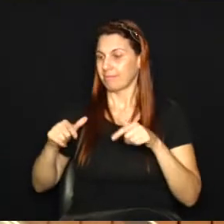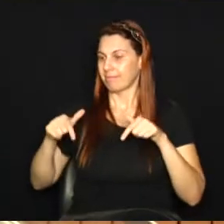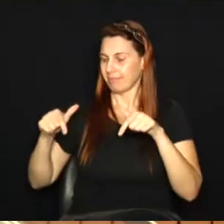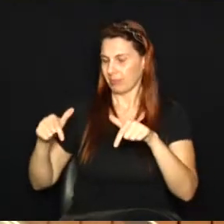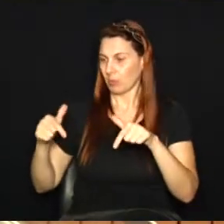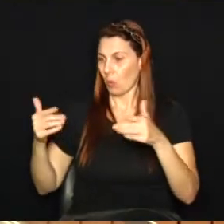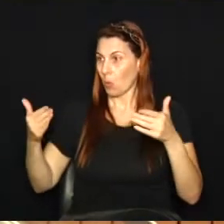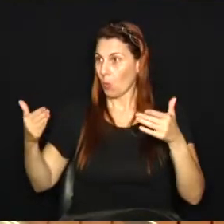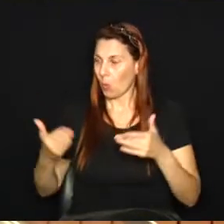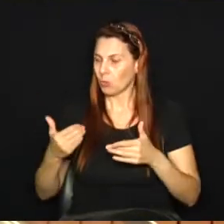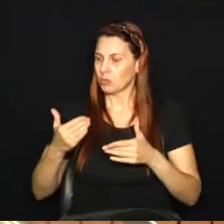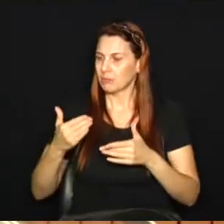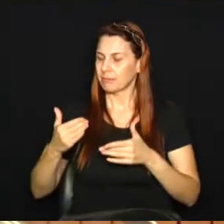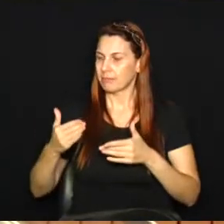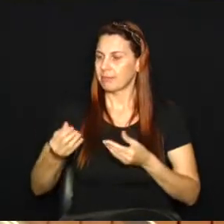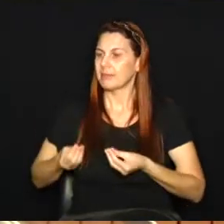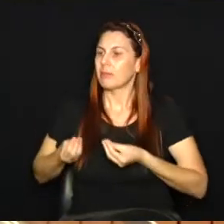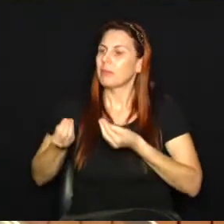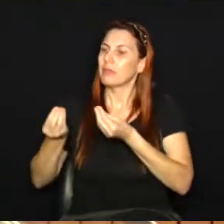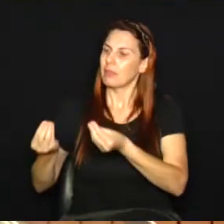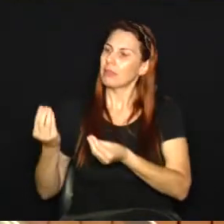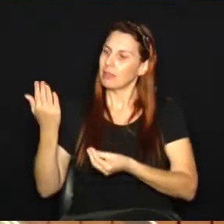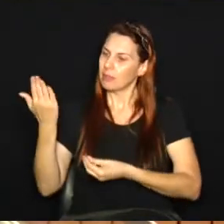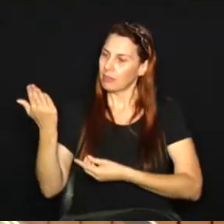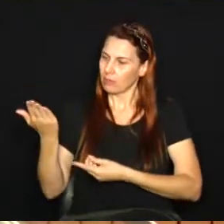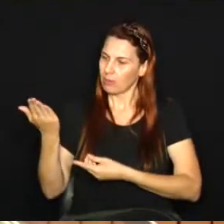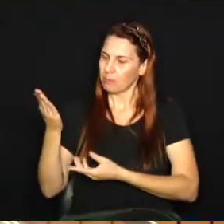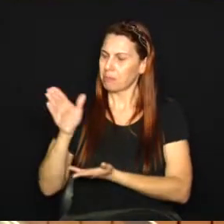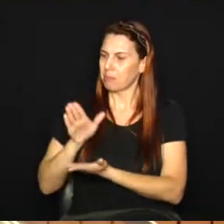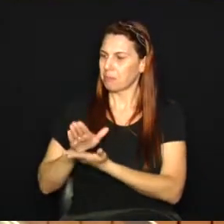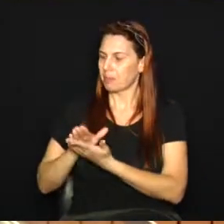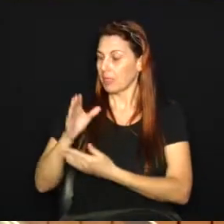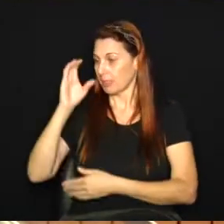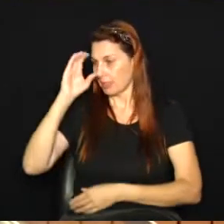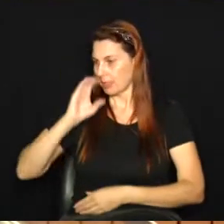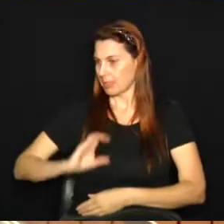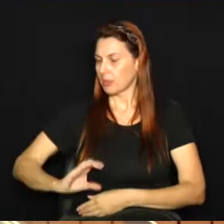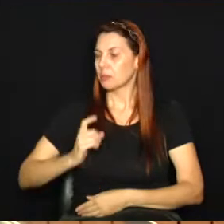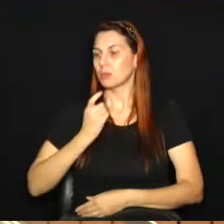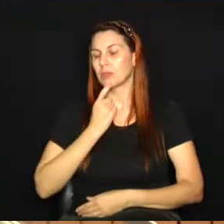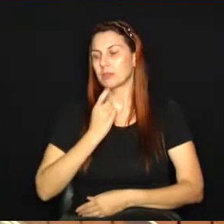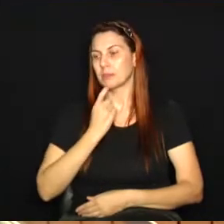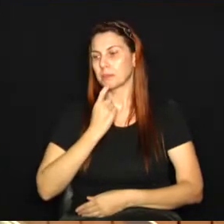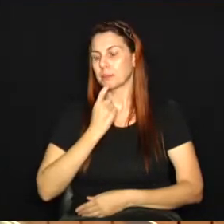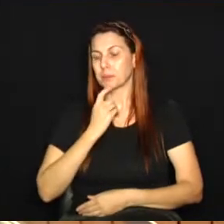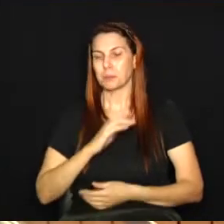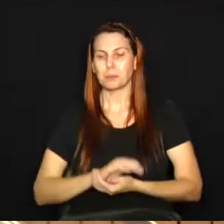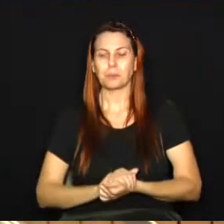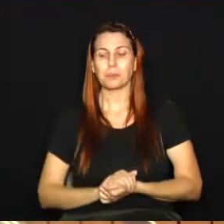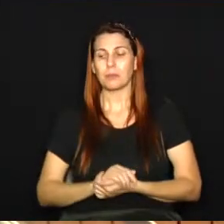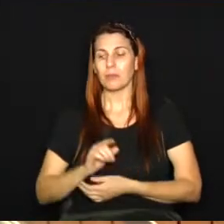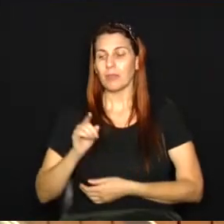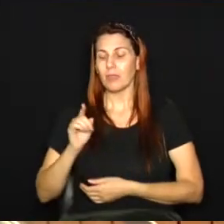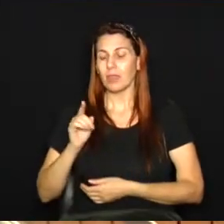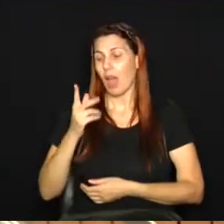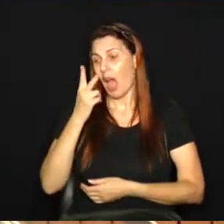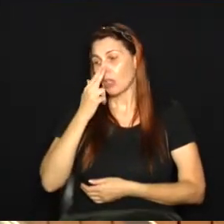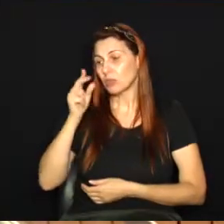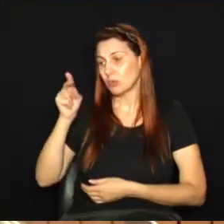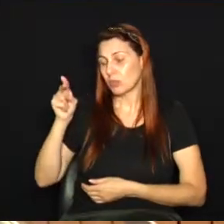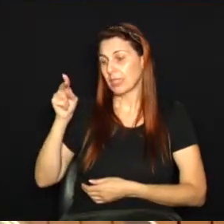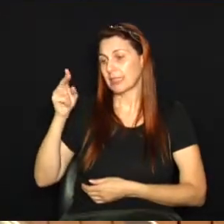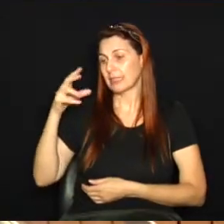materializando, né, com um diploma de título de cidadão campineiro. Sua cidade natal deve estar muito orgulhosa de